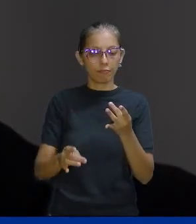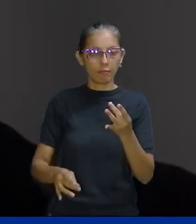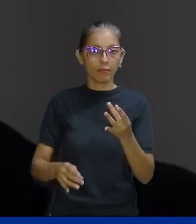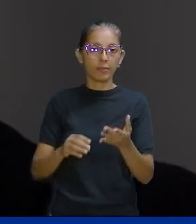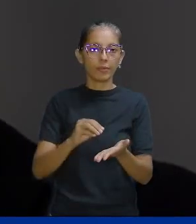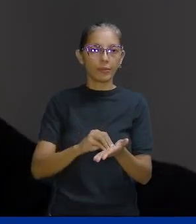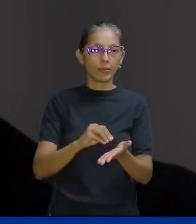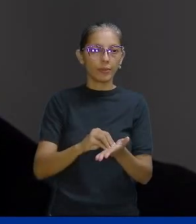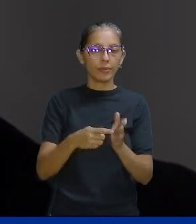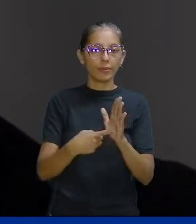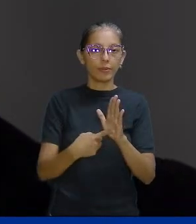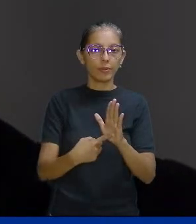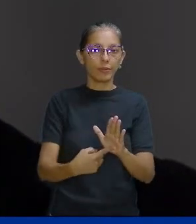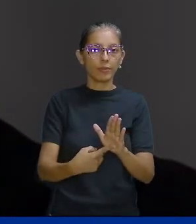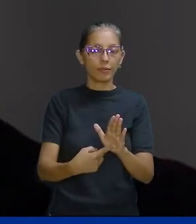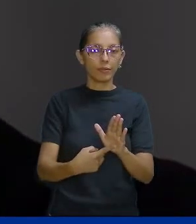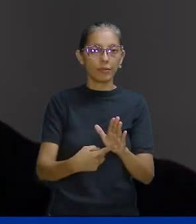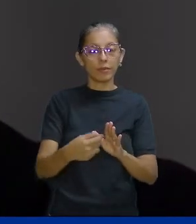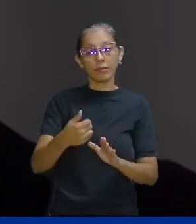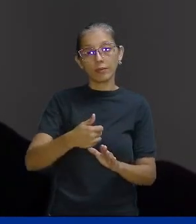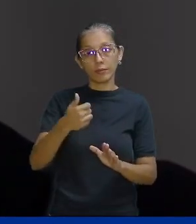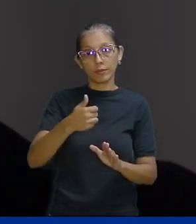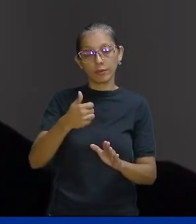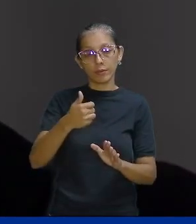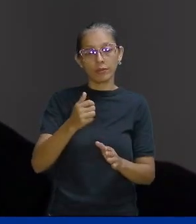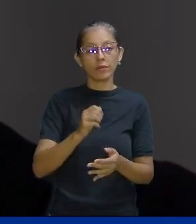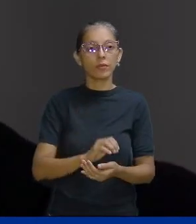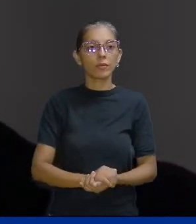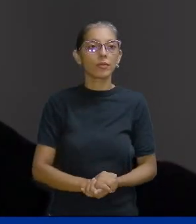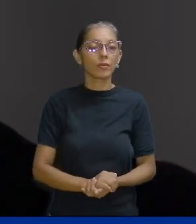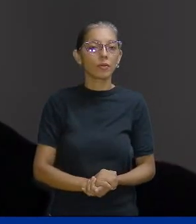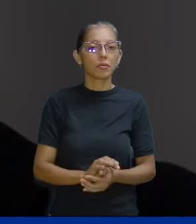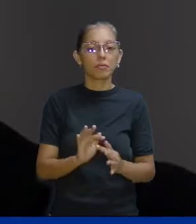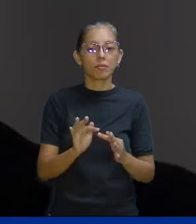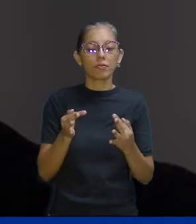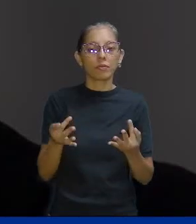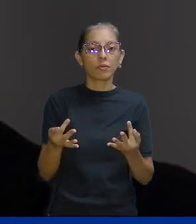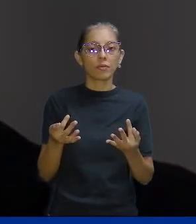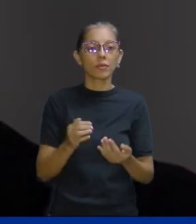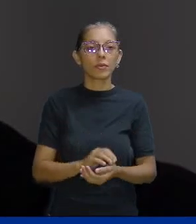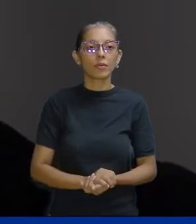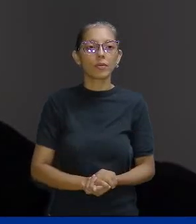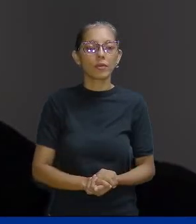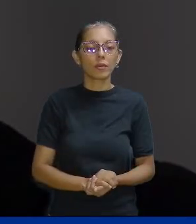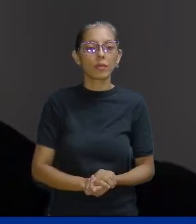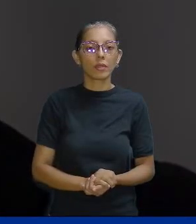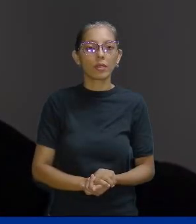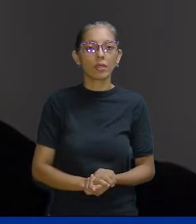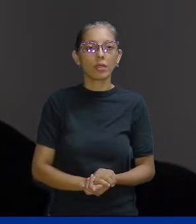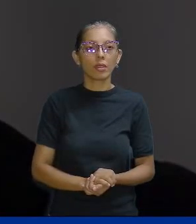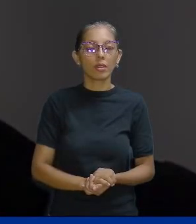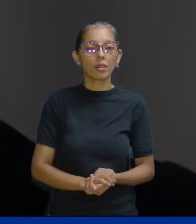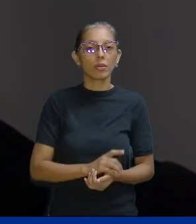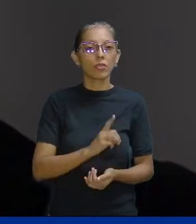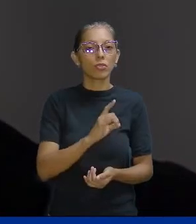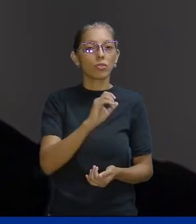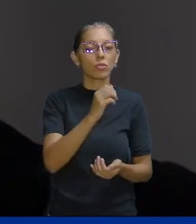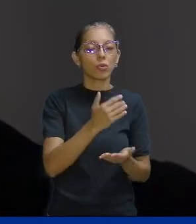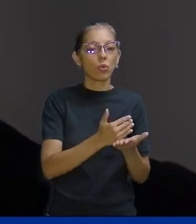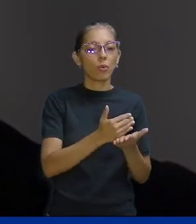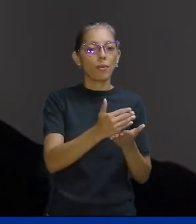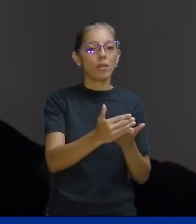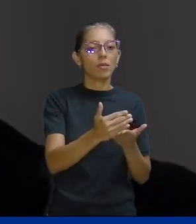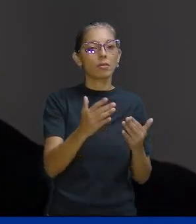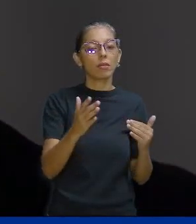de contas inicial, teria indicado gastos apenas na semana do dia 22 a 28